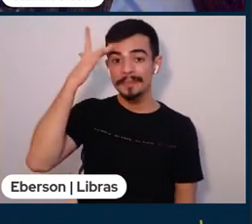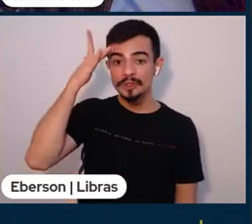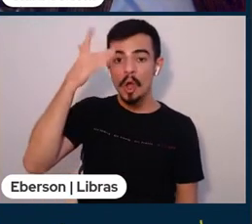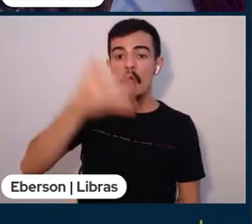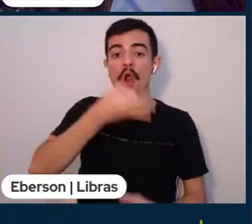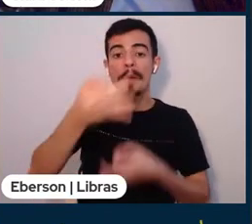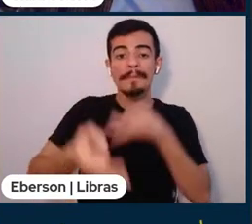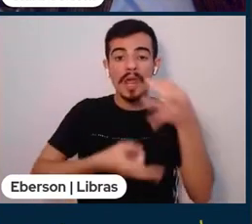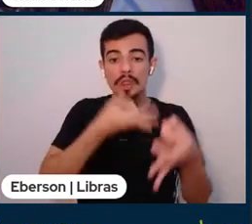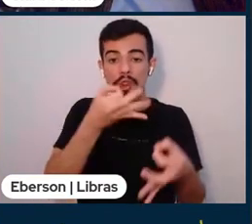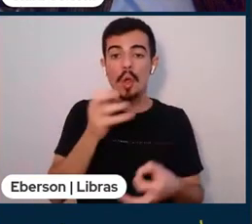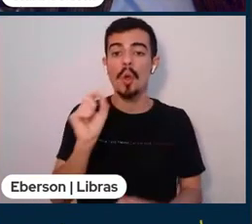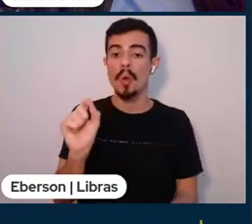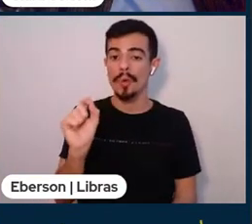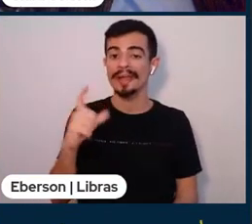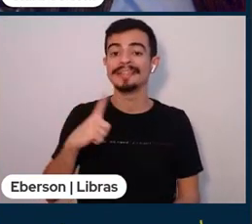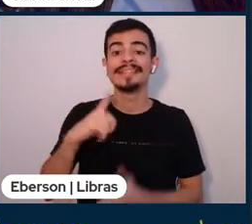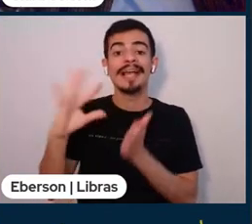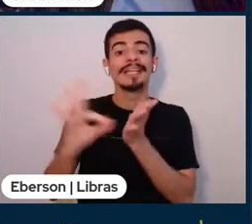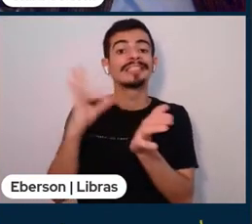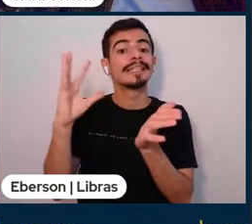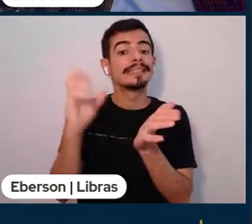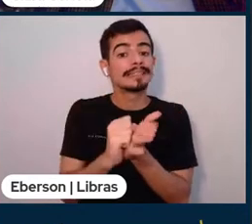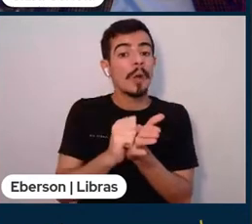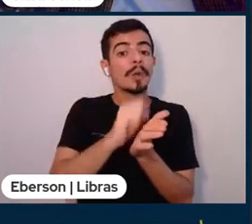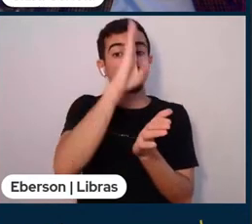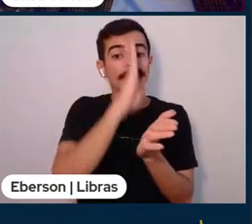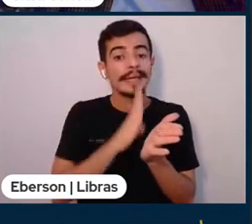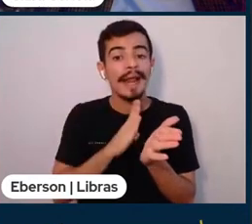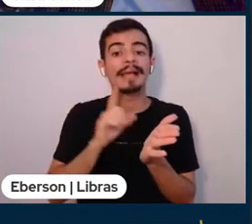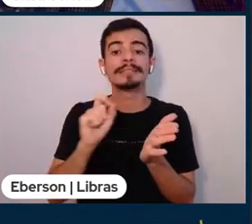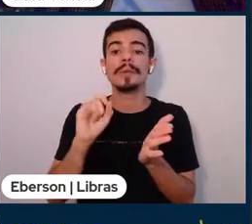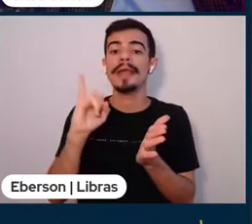com inscrições gratuitas abertas para uma imersão.